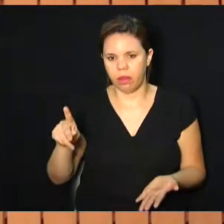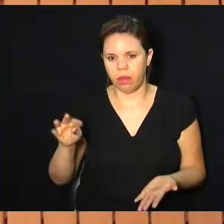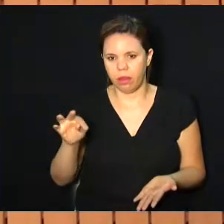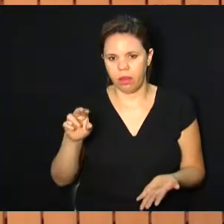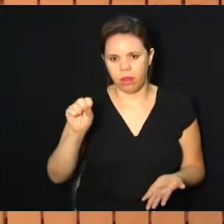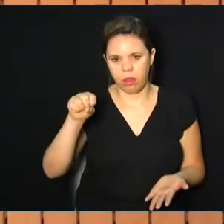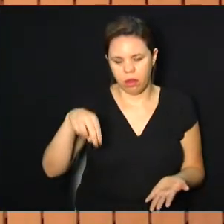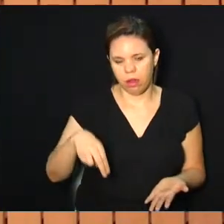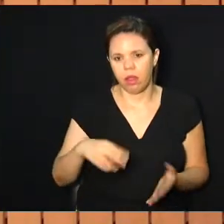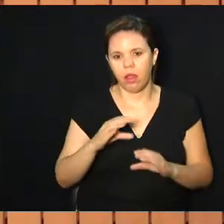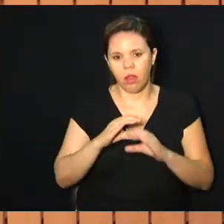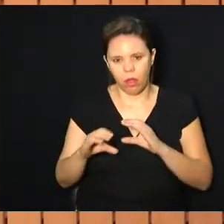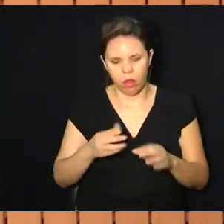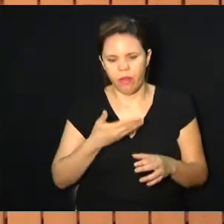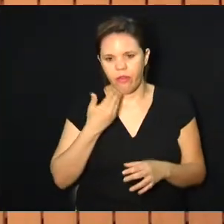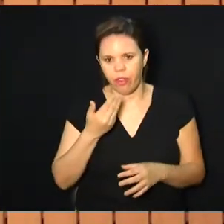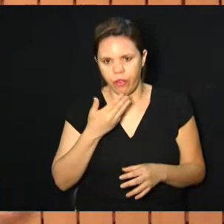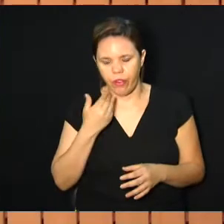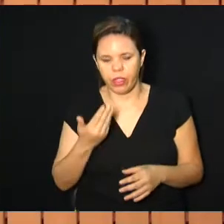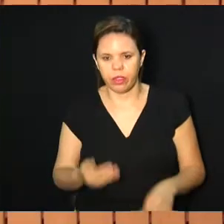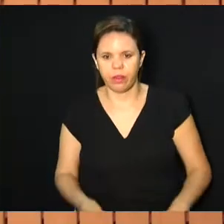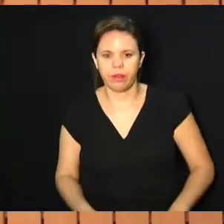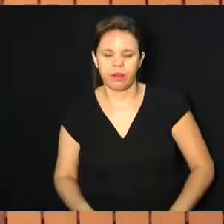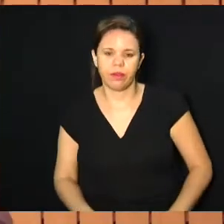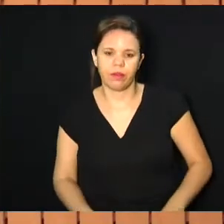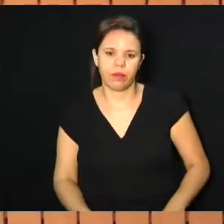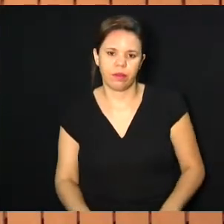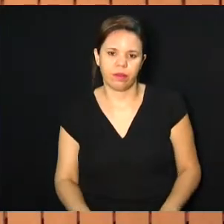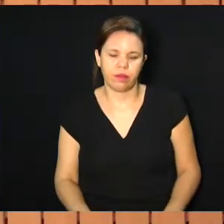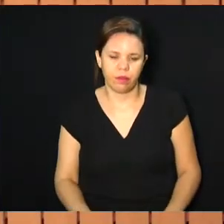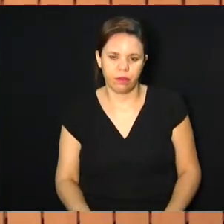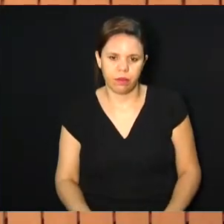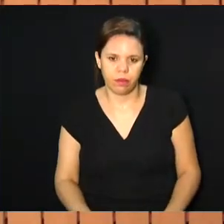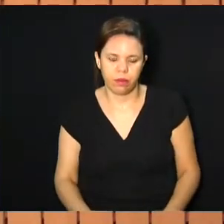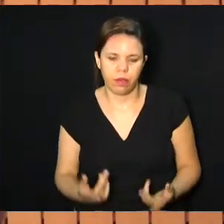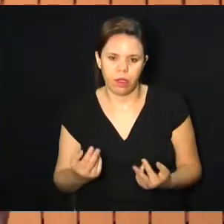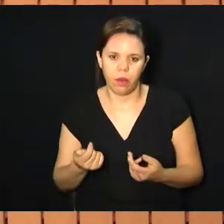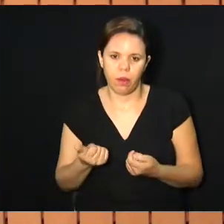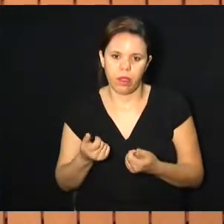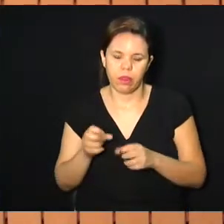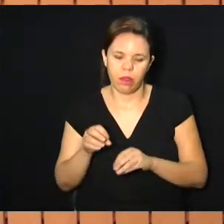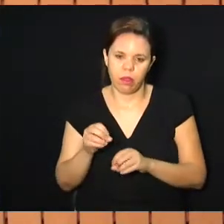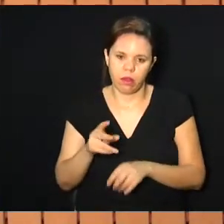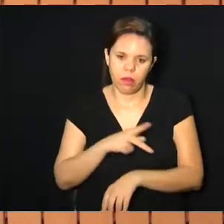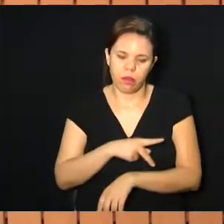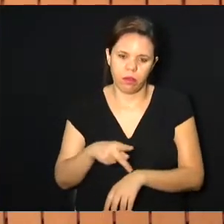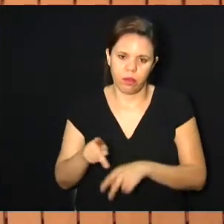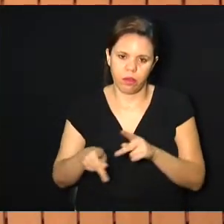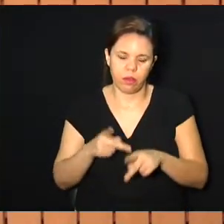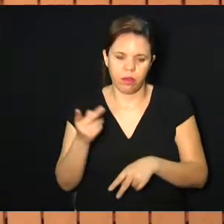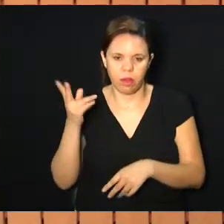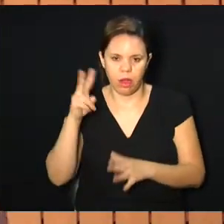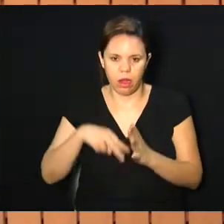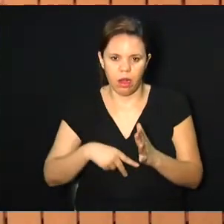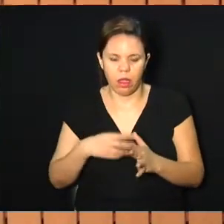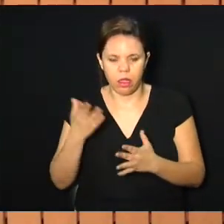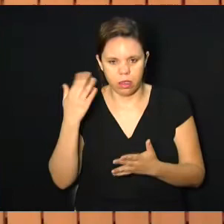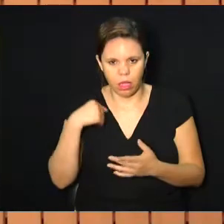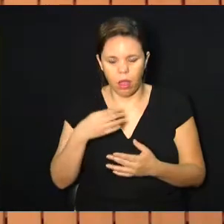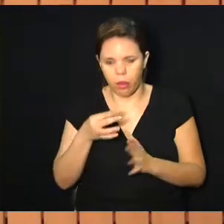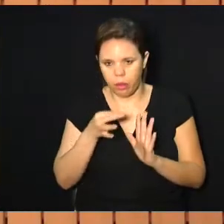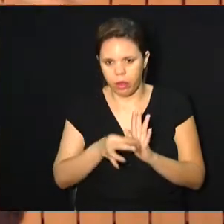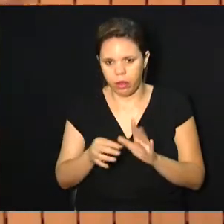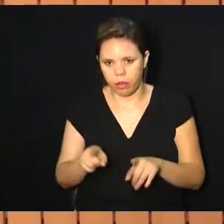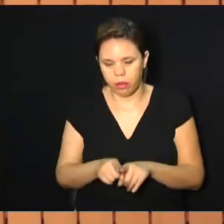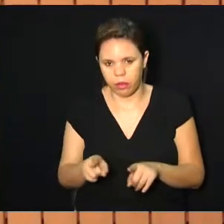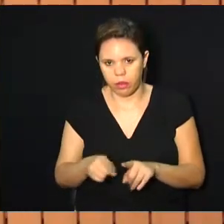também comunicação daquelas planilhas de uma forma, né, intuitiva, quase pedagógica, para que as pessoas possam ler e criticar. Inclusive, as planilhas da SP